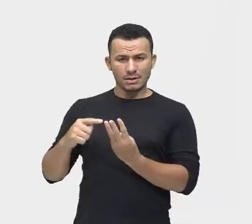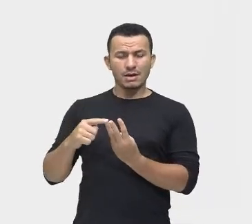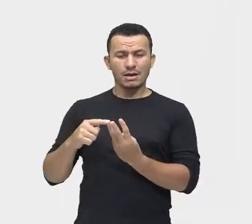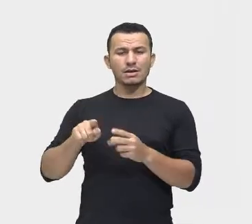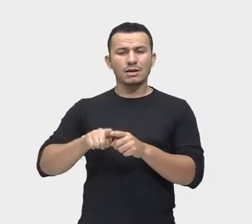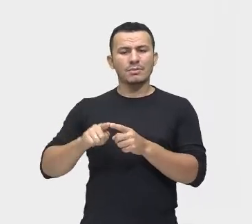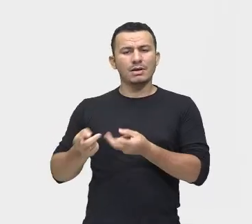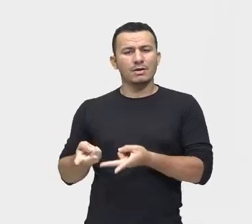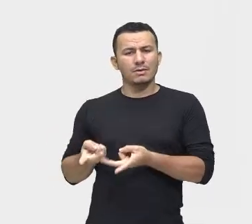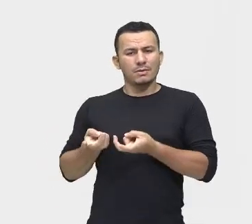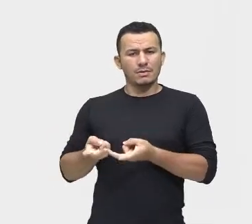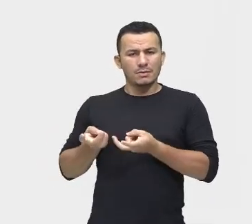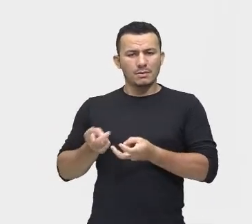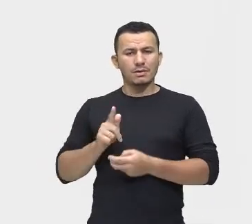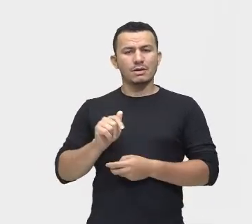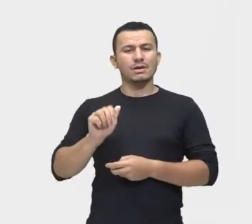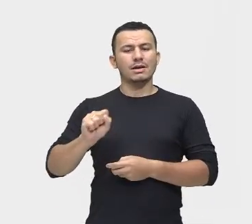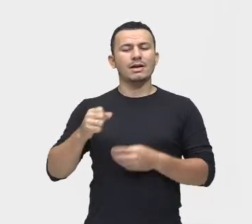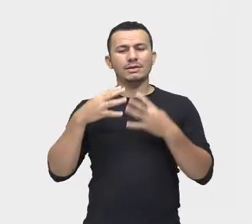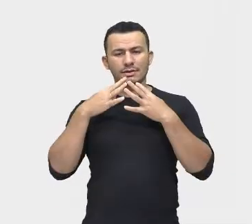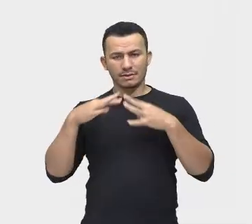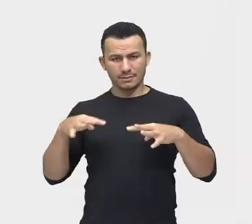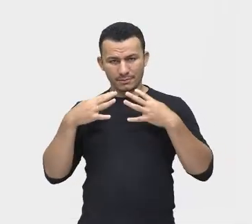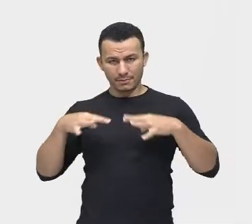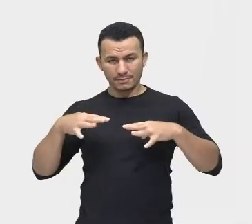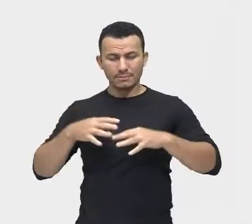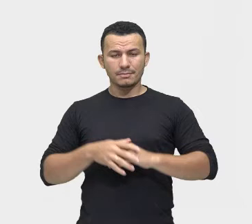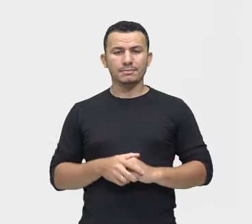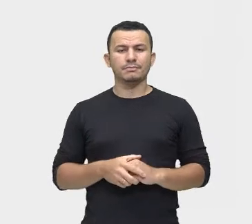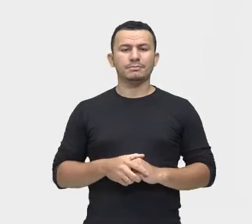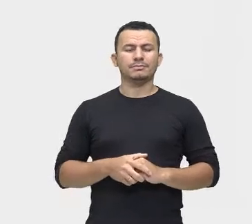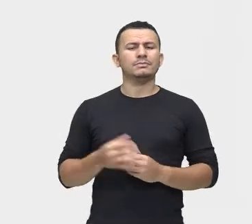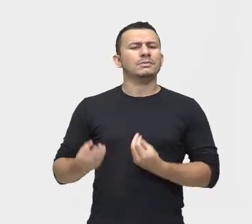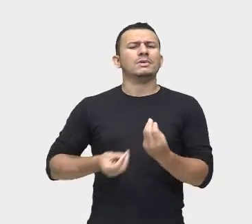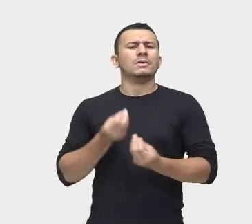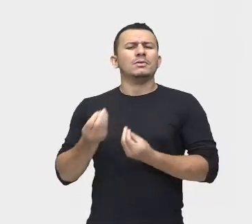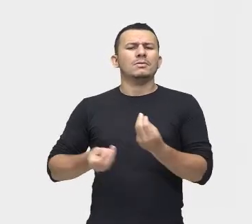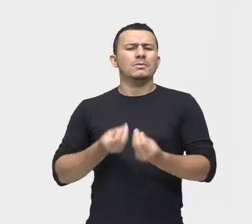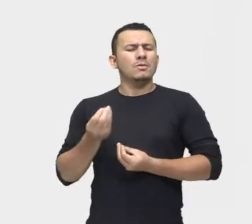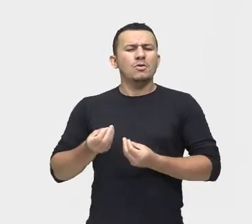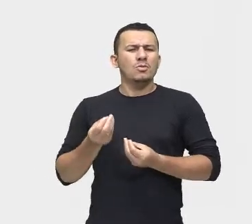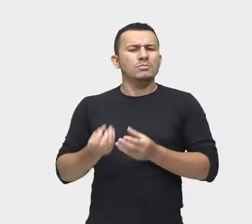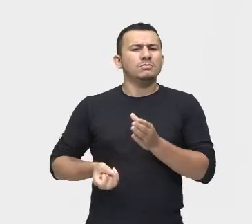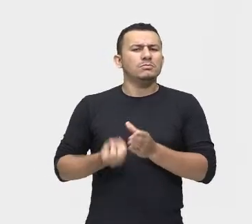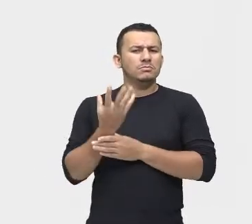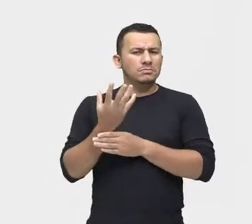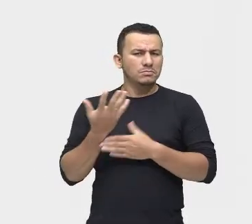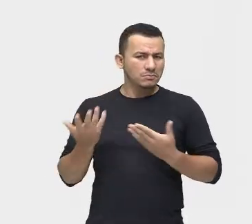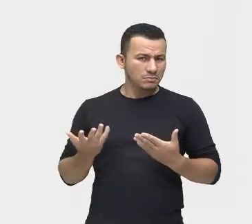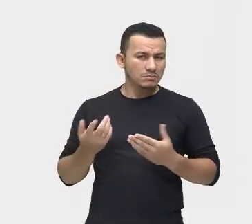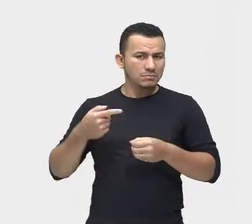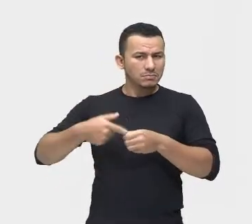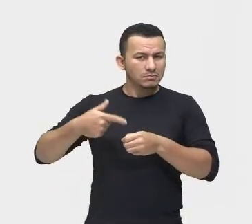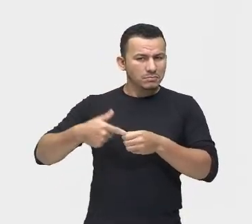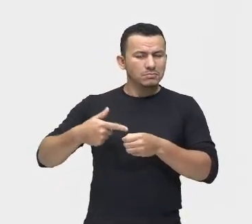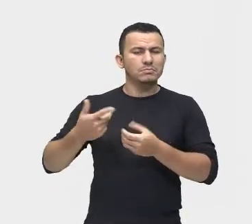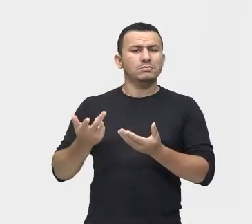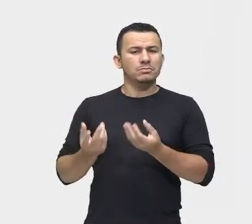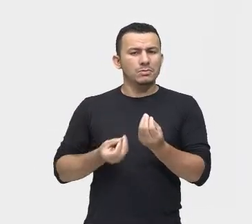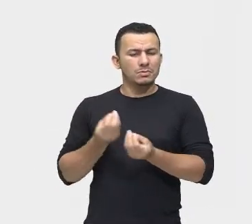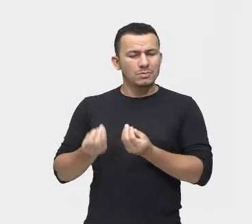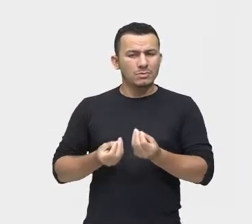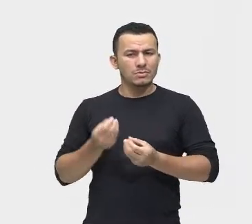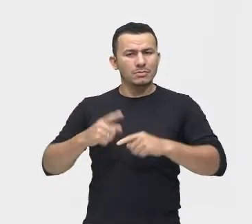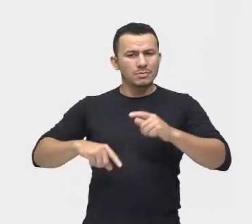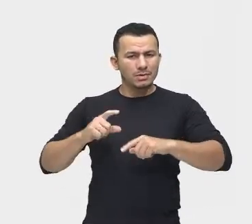extração também de gás natural. E como foram formados esses combustíveis? Olha só, formação